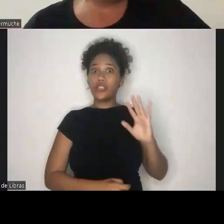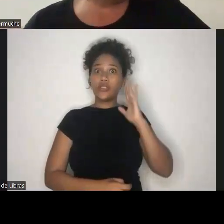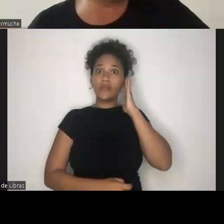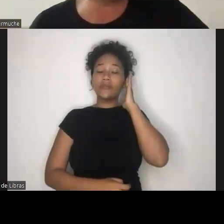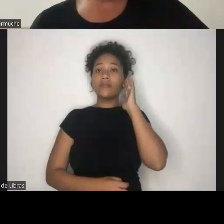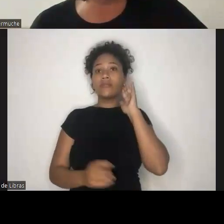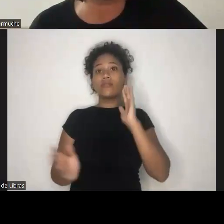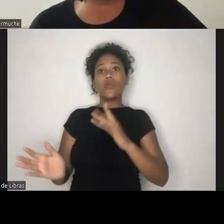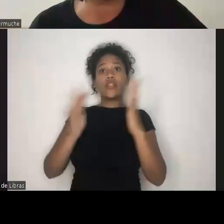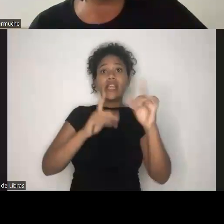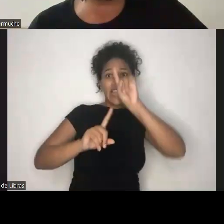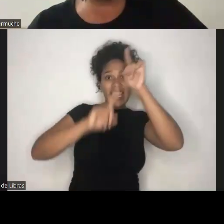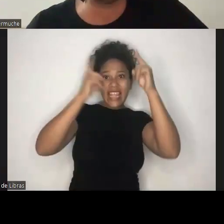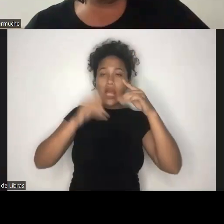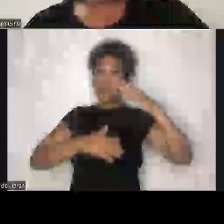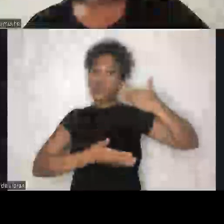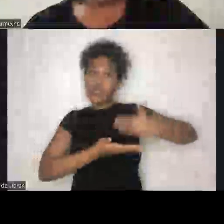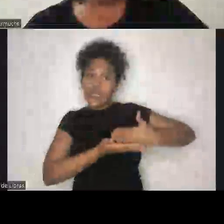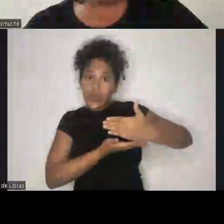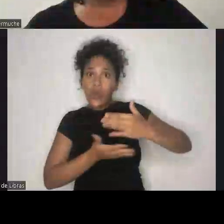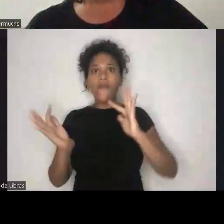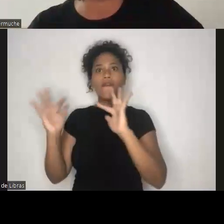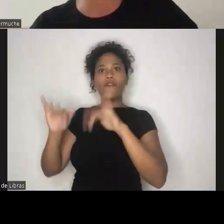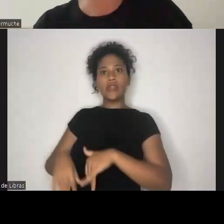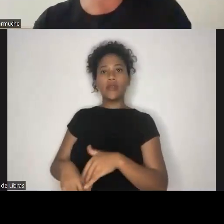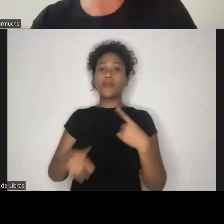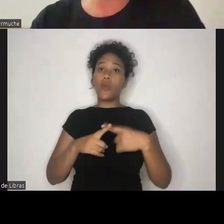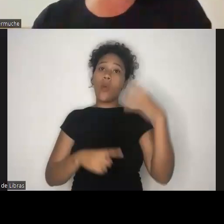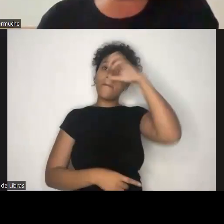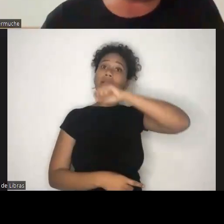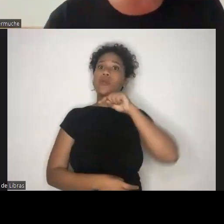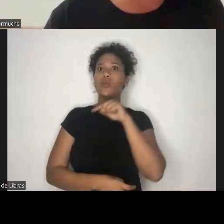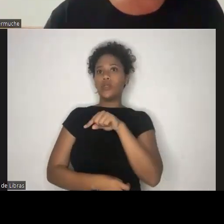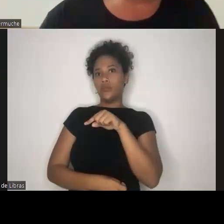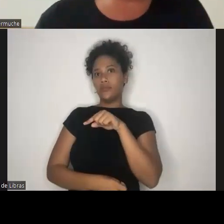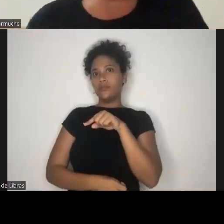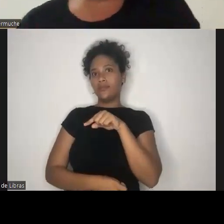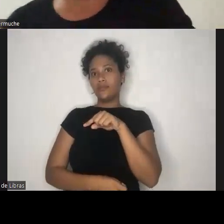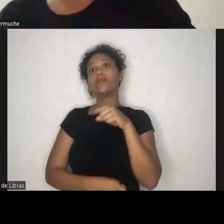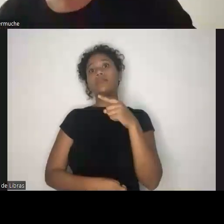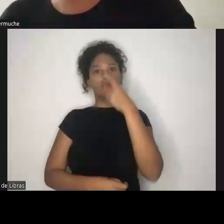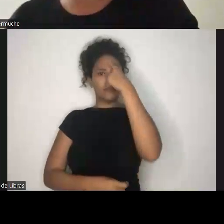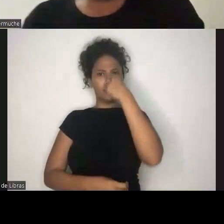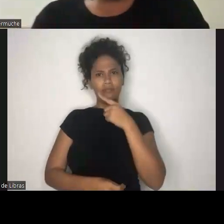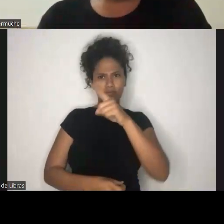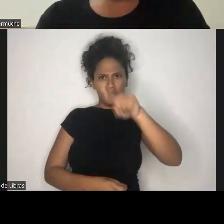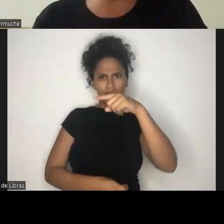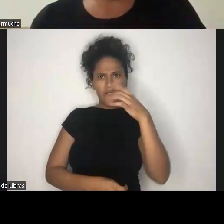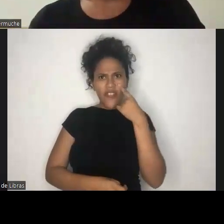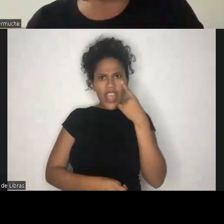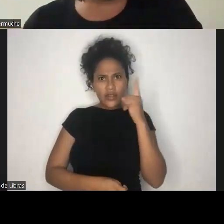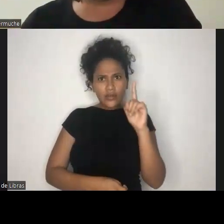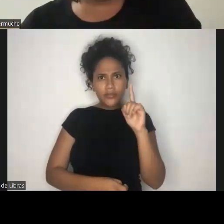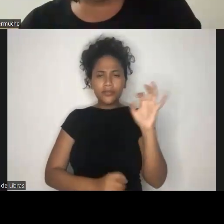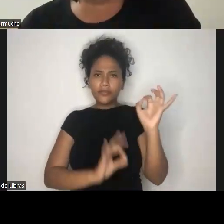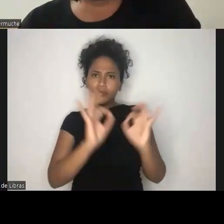criativo do início ao fim eu gosto muito disso porque eu aprendo isso então essas imagens que vocês estão vendo de todos os projetos